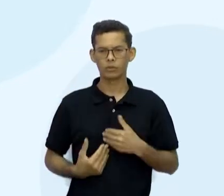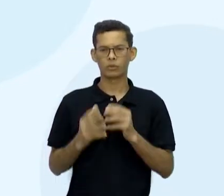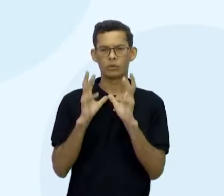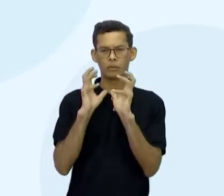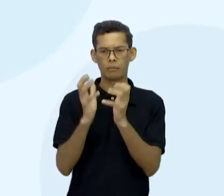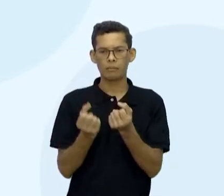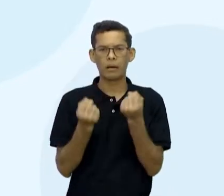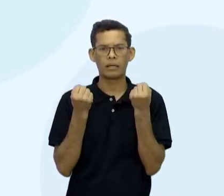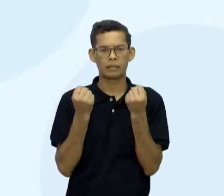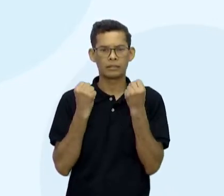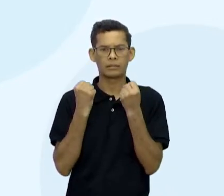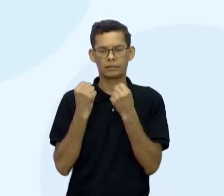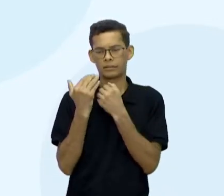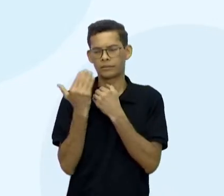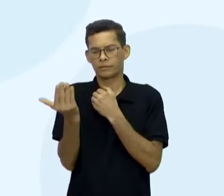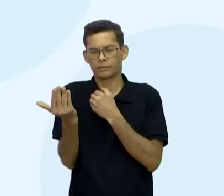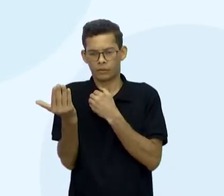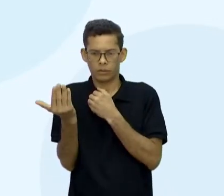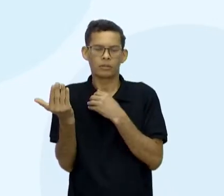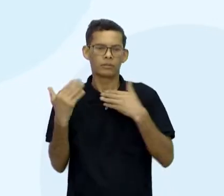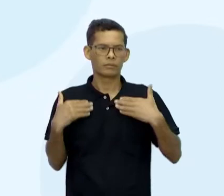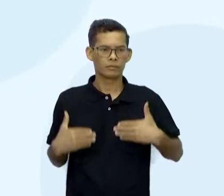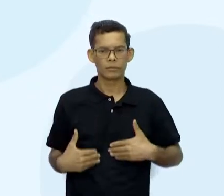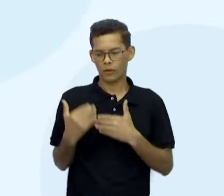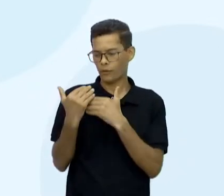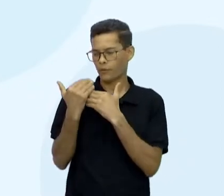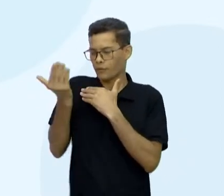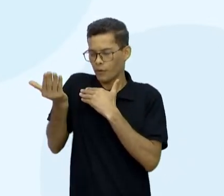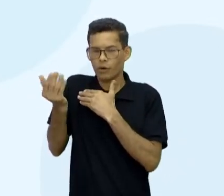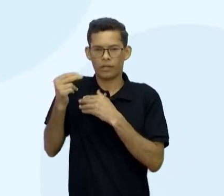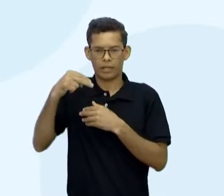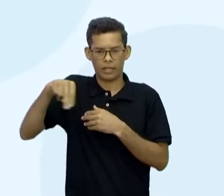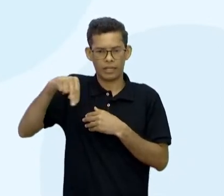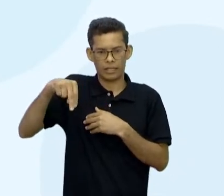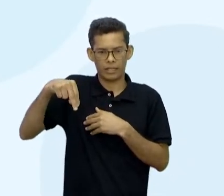ali, massa da Terra é massa interna, massa da pessoa eu chamo de M.